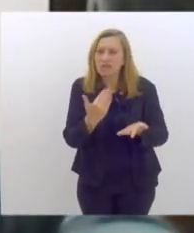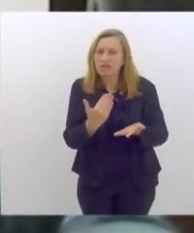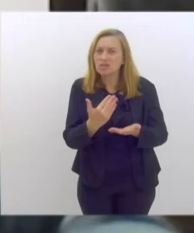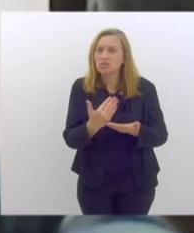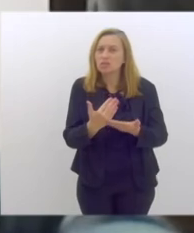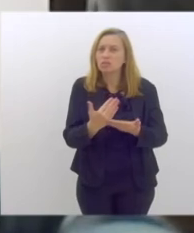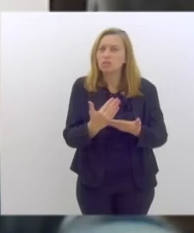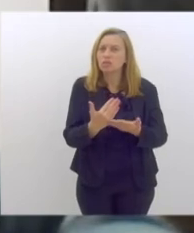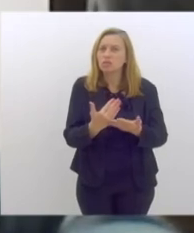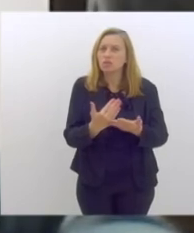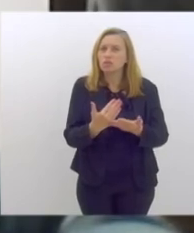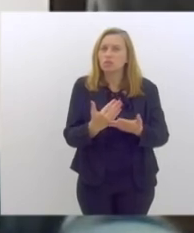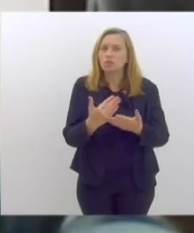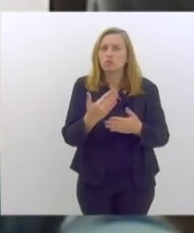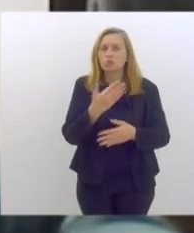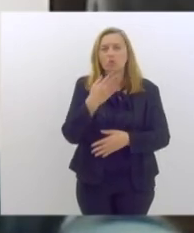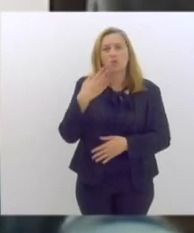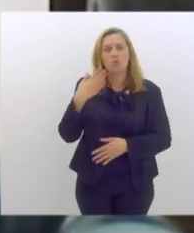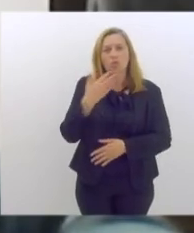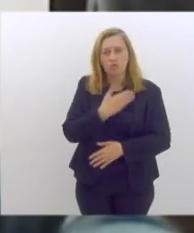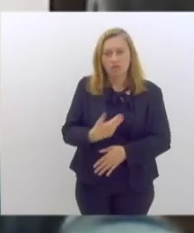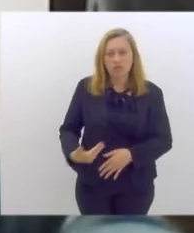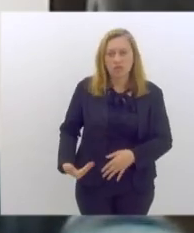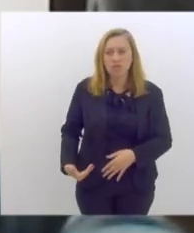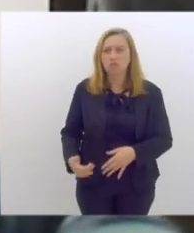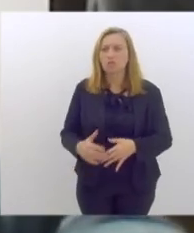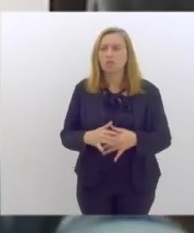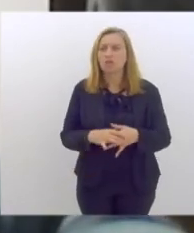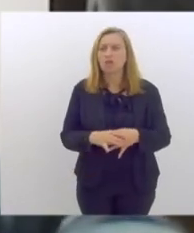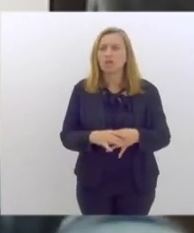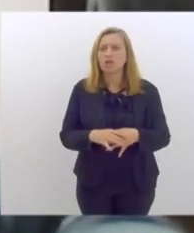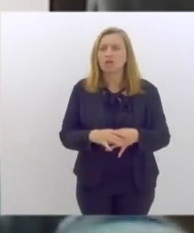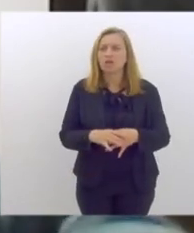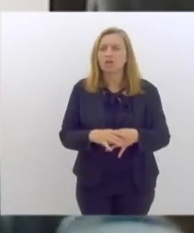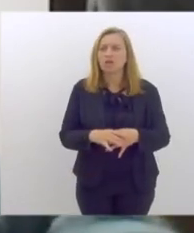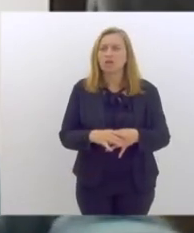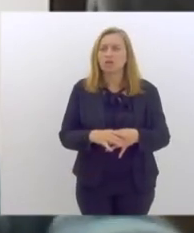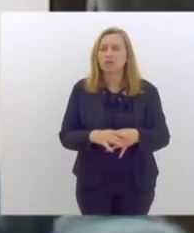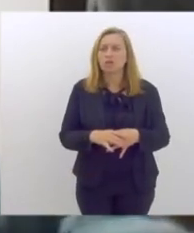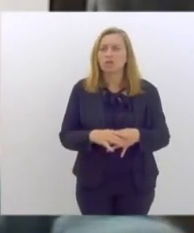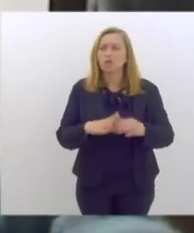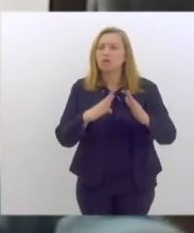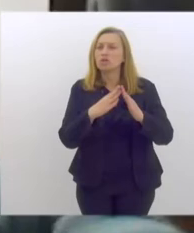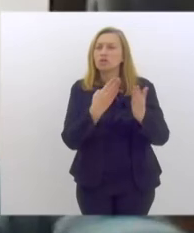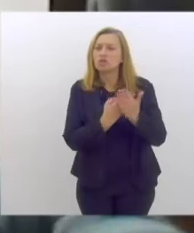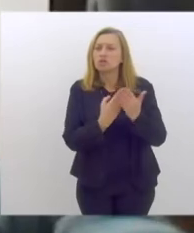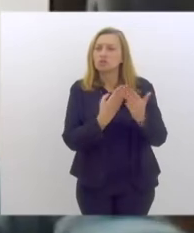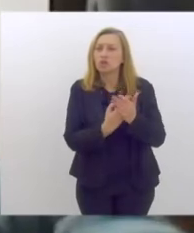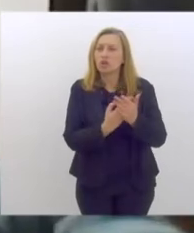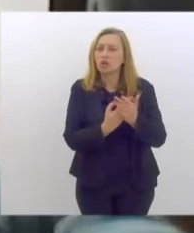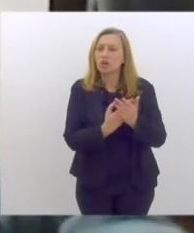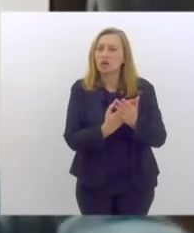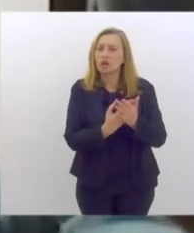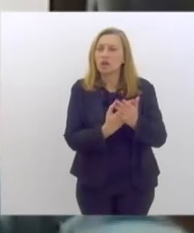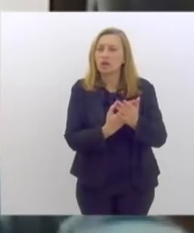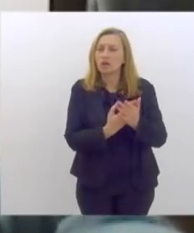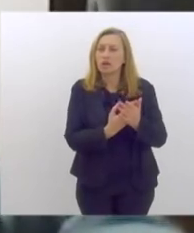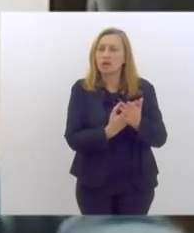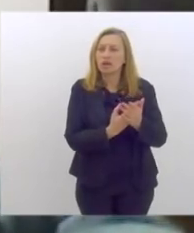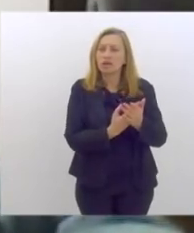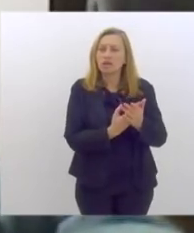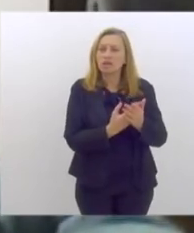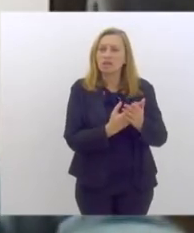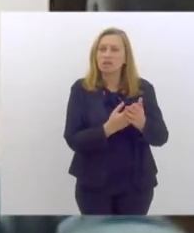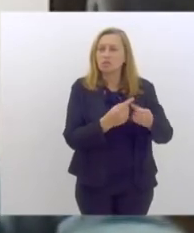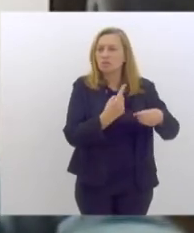o governador colocar um colégio no bairro Gardênia Azul eu de